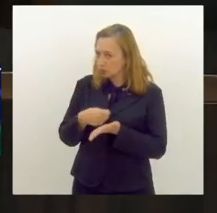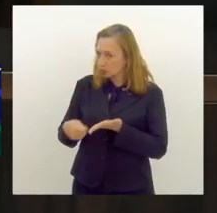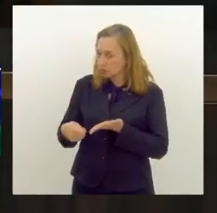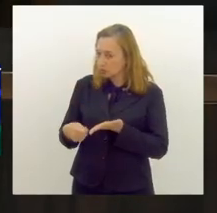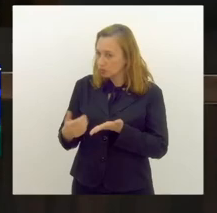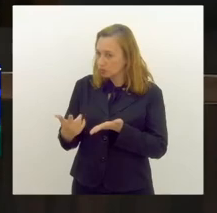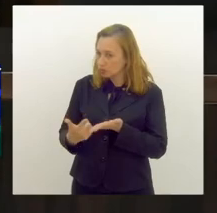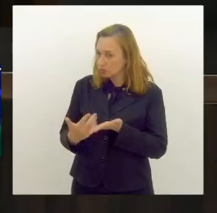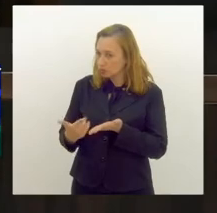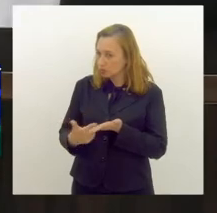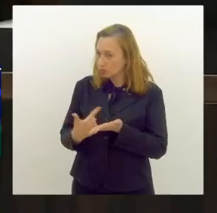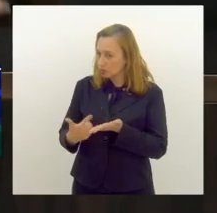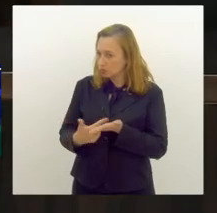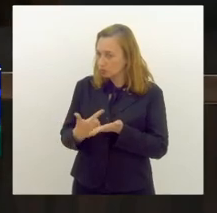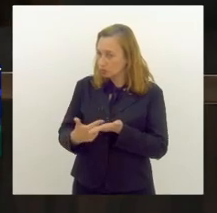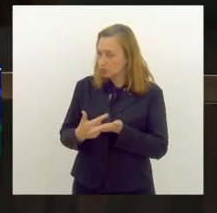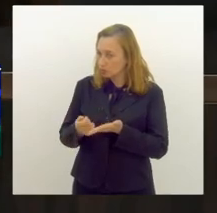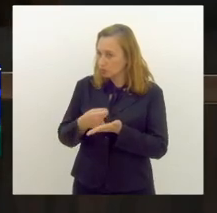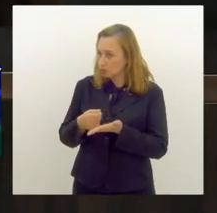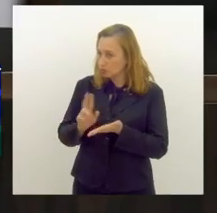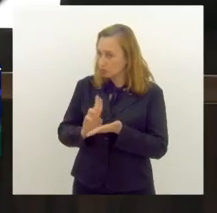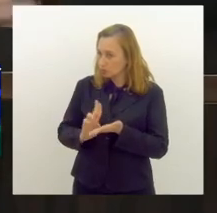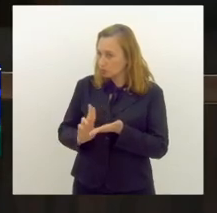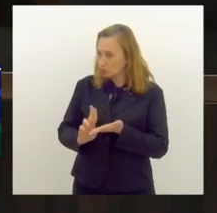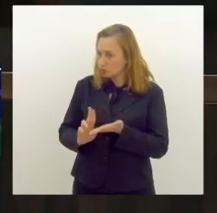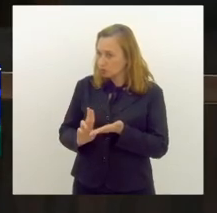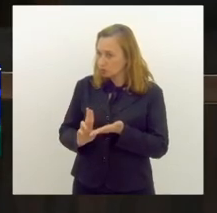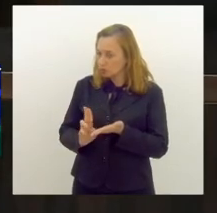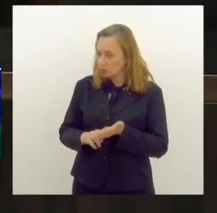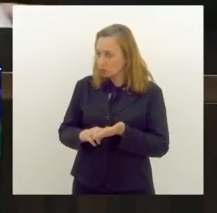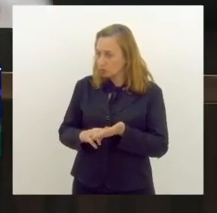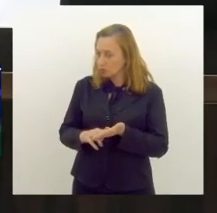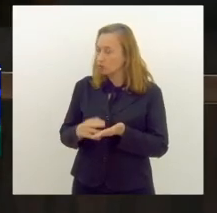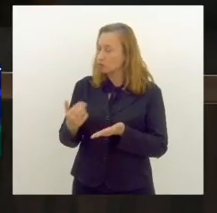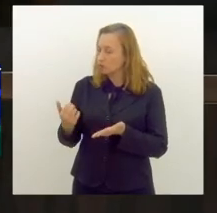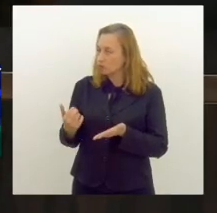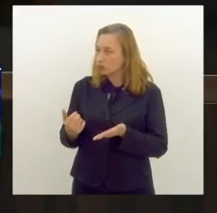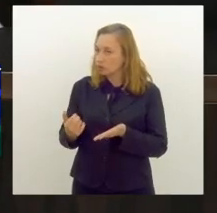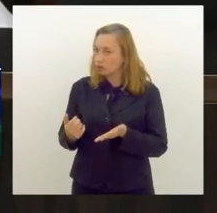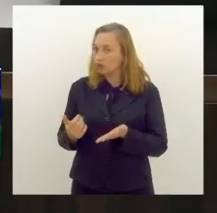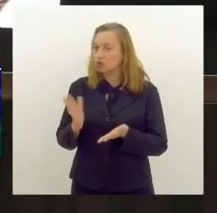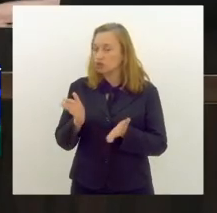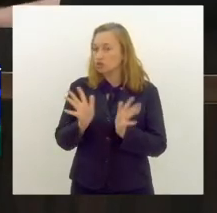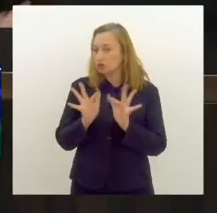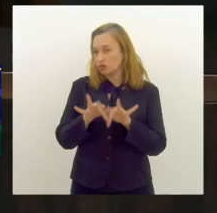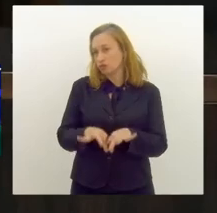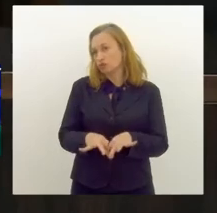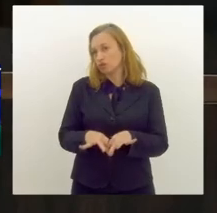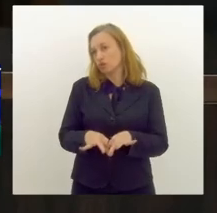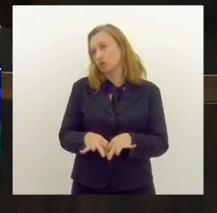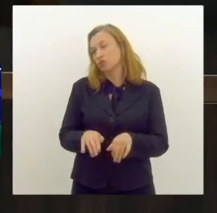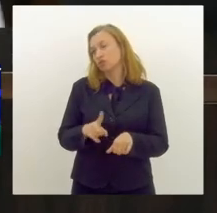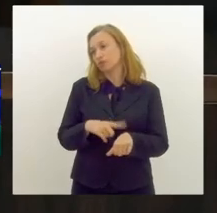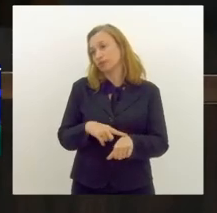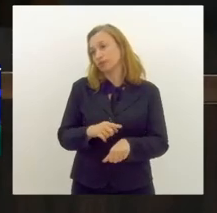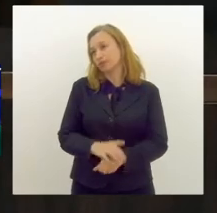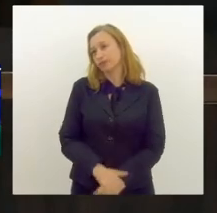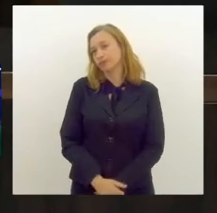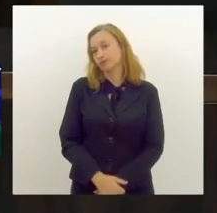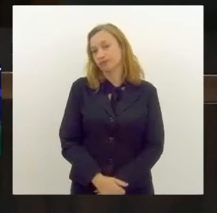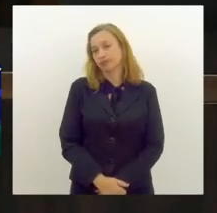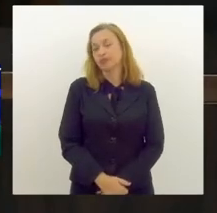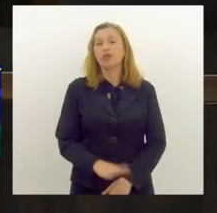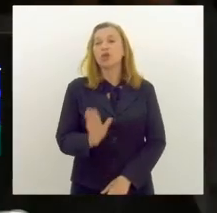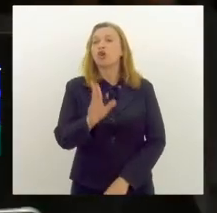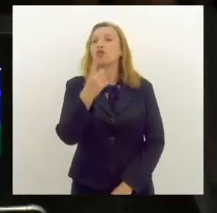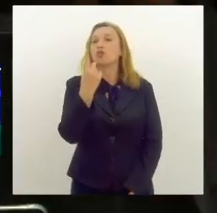livro de inscritos, porque nós estávamos já no encerramento do expediente final. Presidente, vai ser